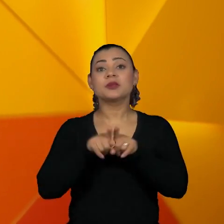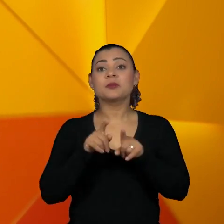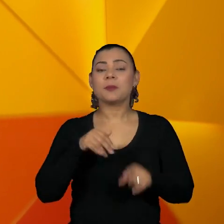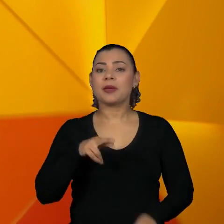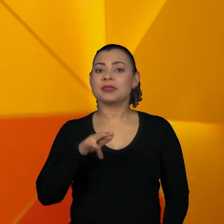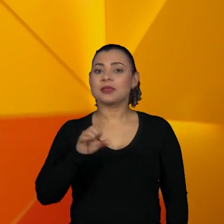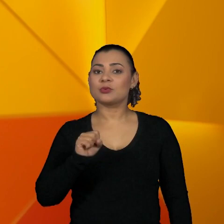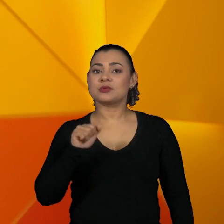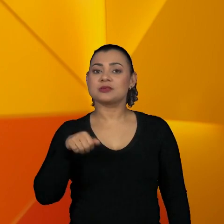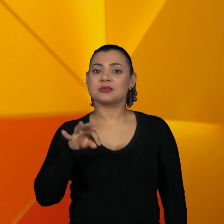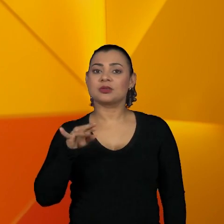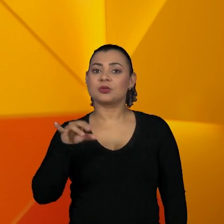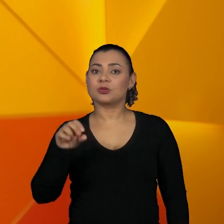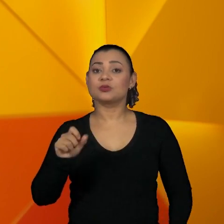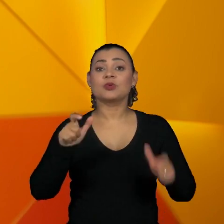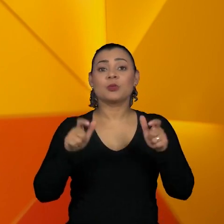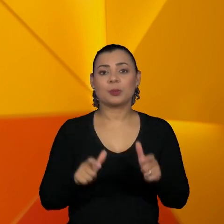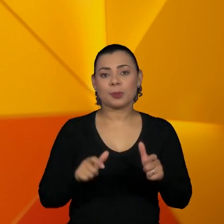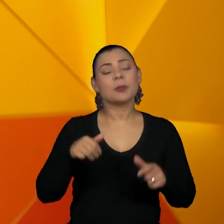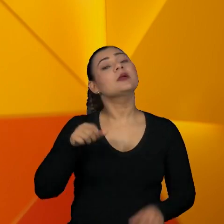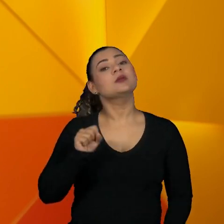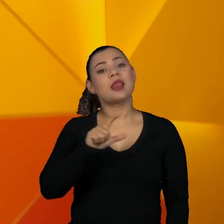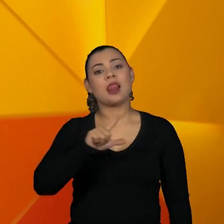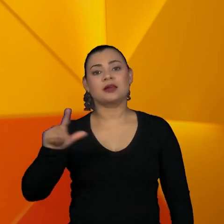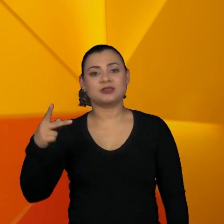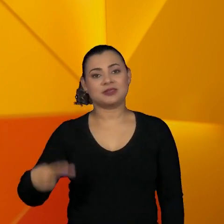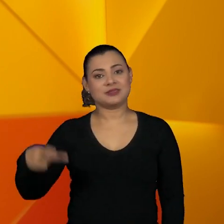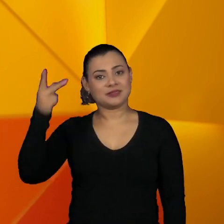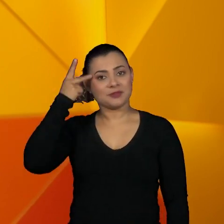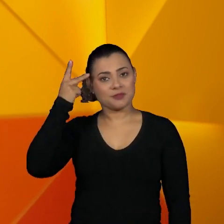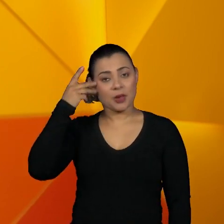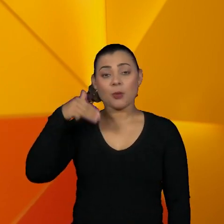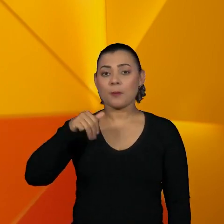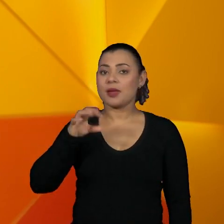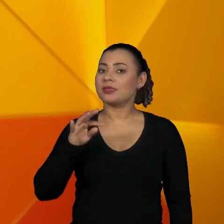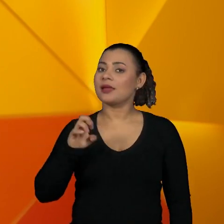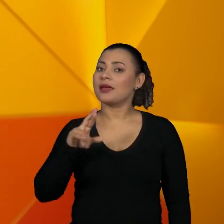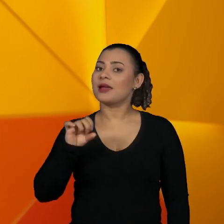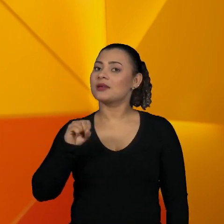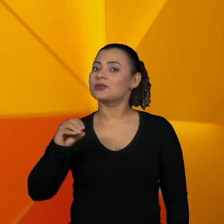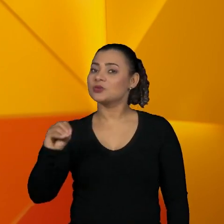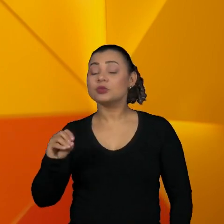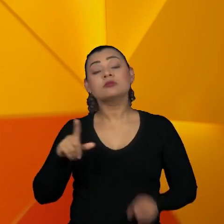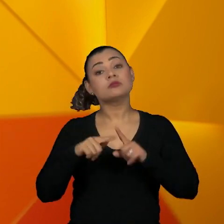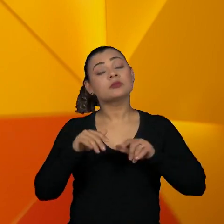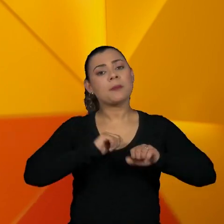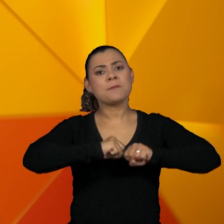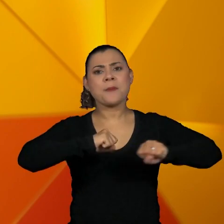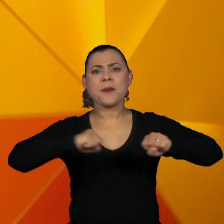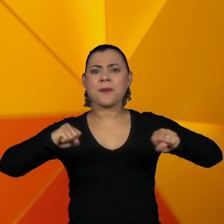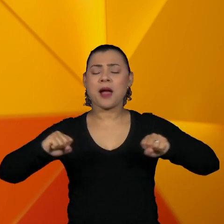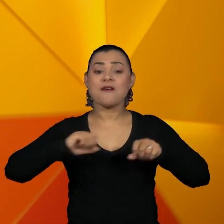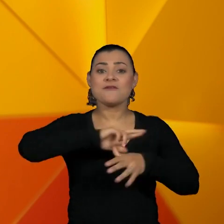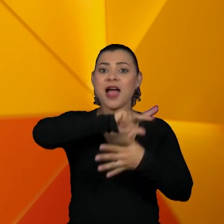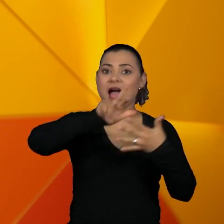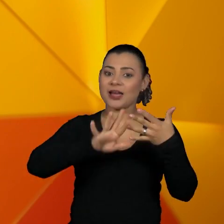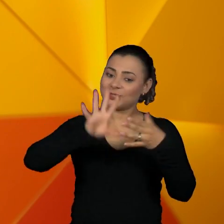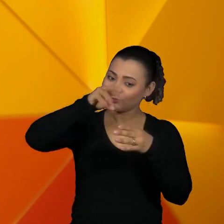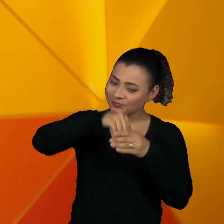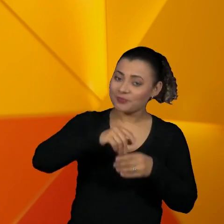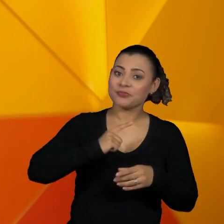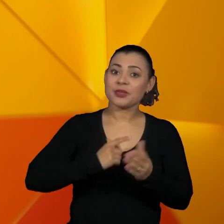fica na quebrada de Hermelino Matarazzo, zona leste aqui de São Paulo, e ela agita a região com várias outras atividades